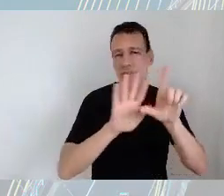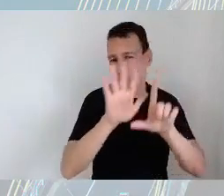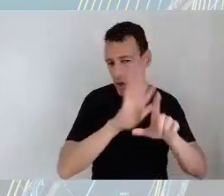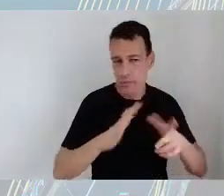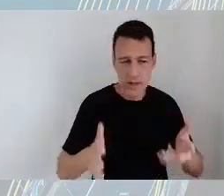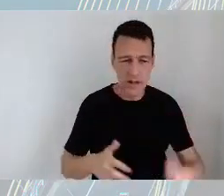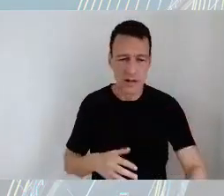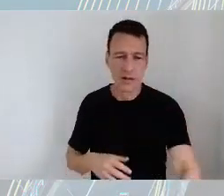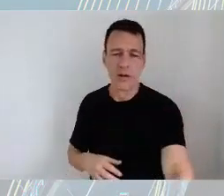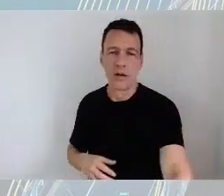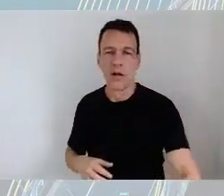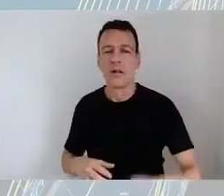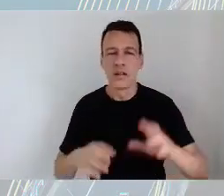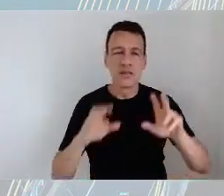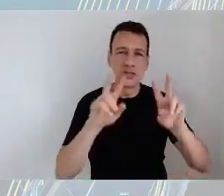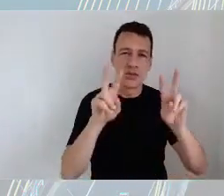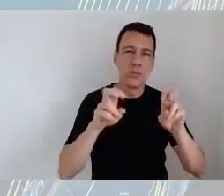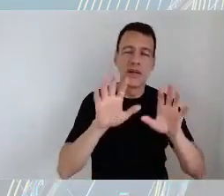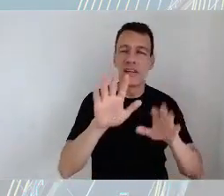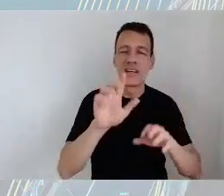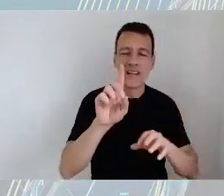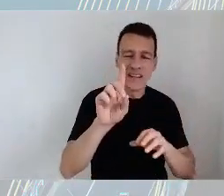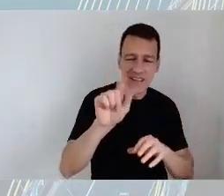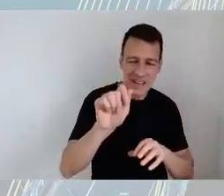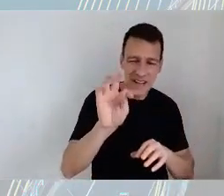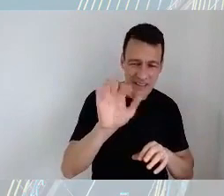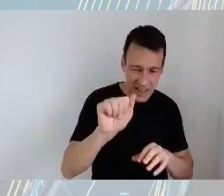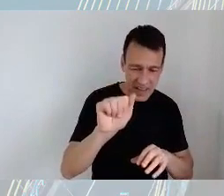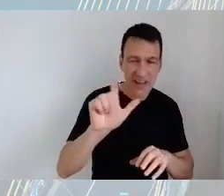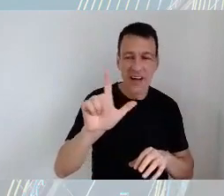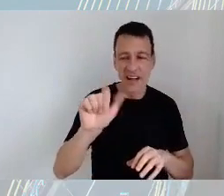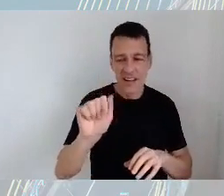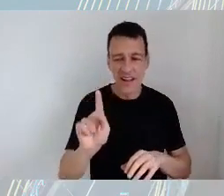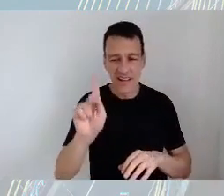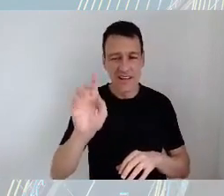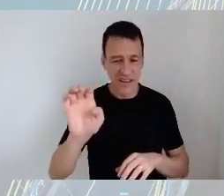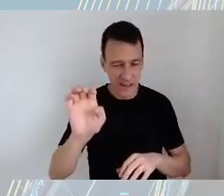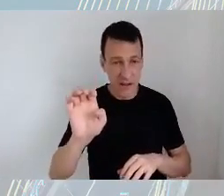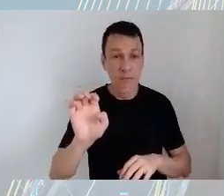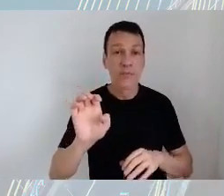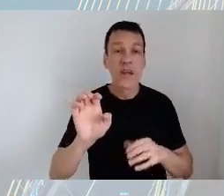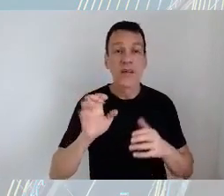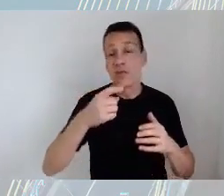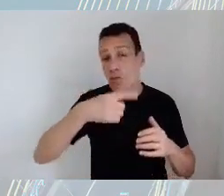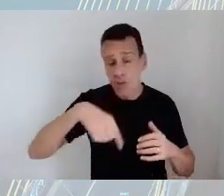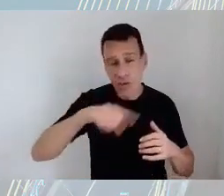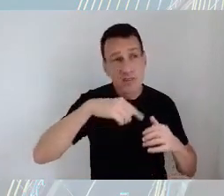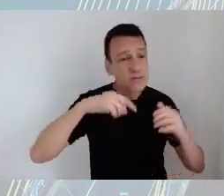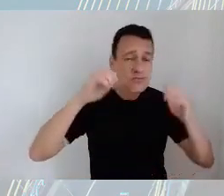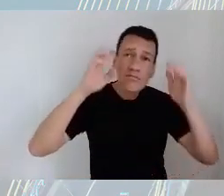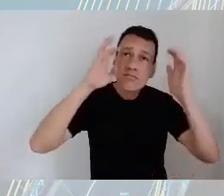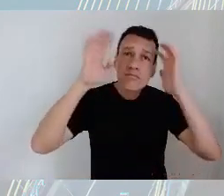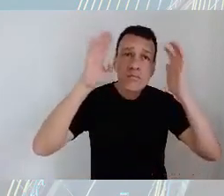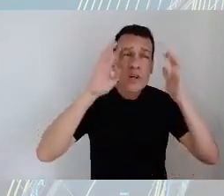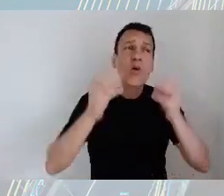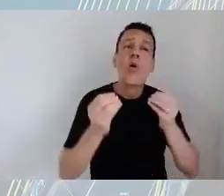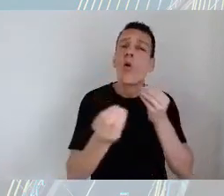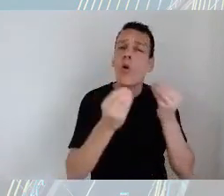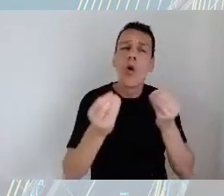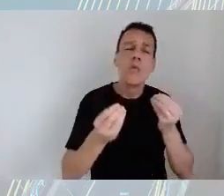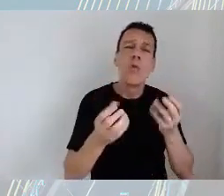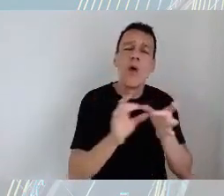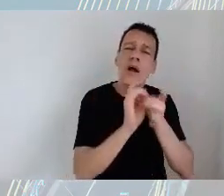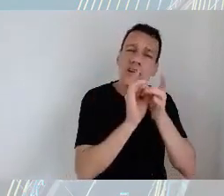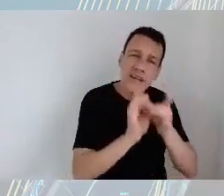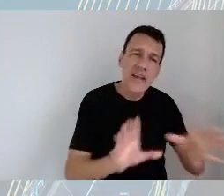né? Sempre pensando em como é que a gente consegue trazer mais self-service de dados para toda a empresa